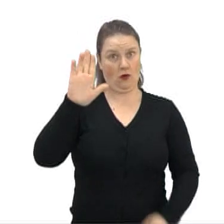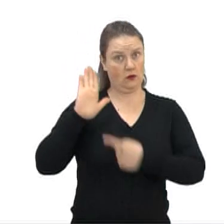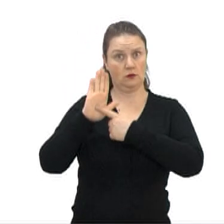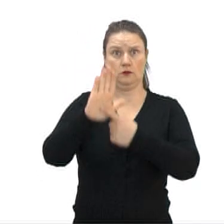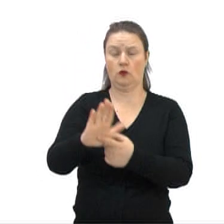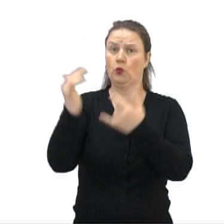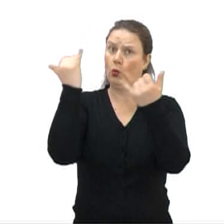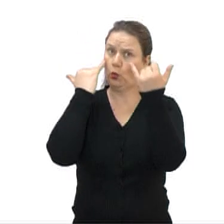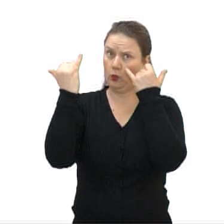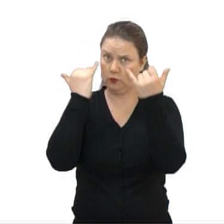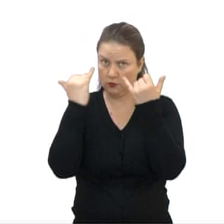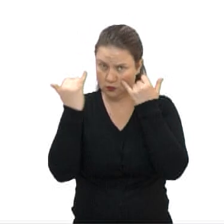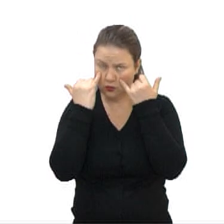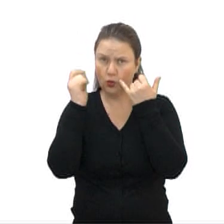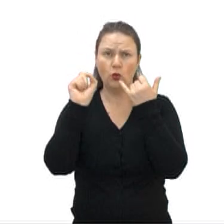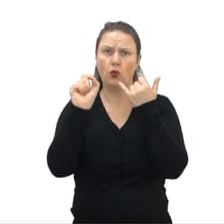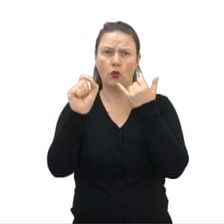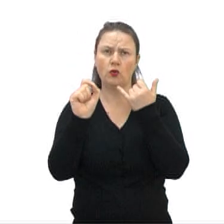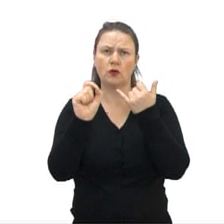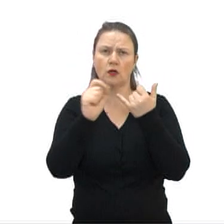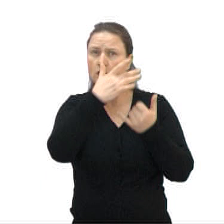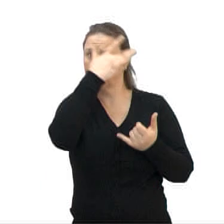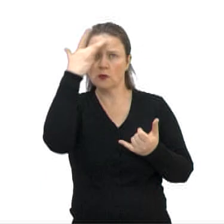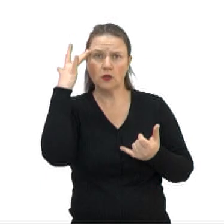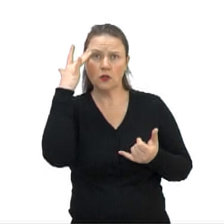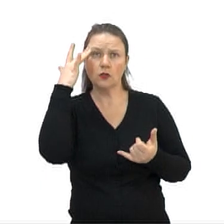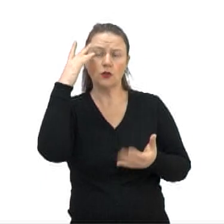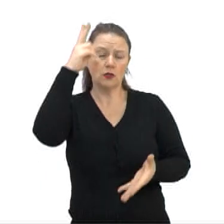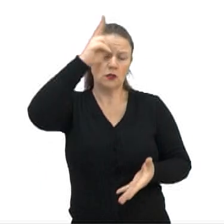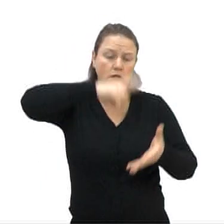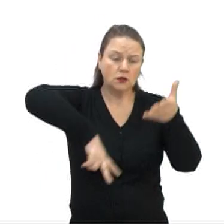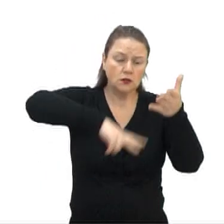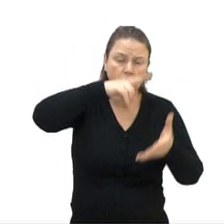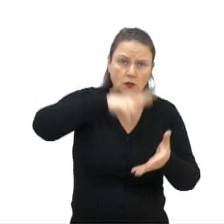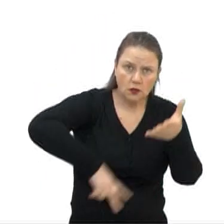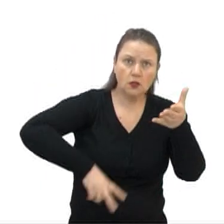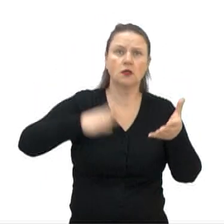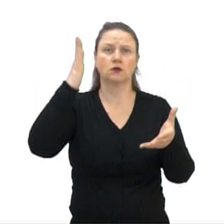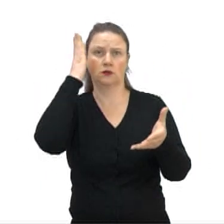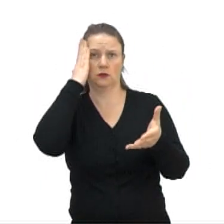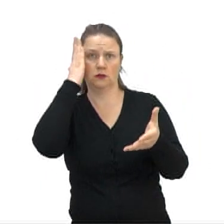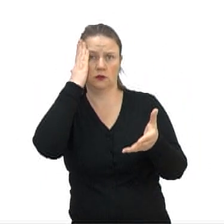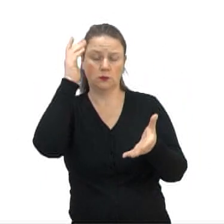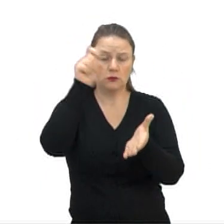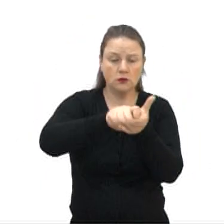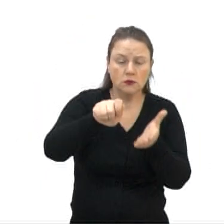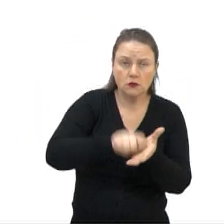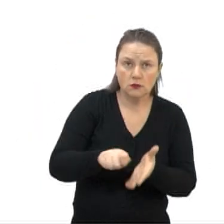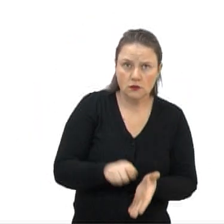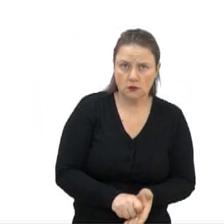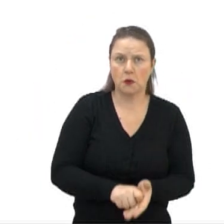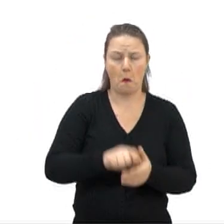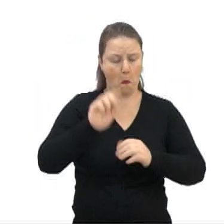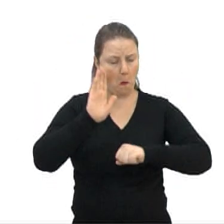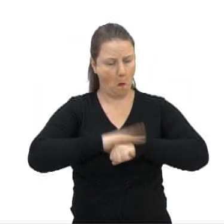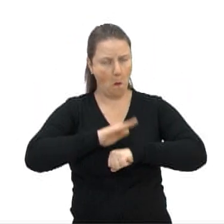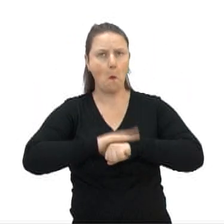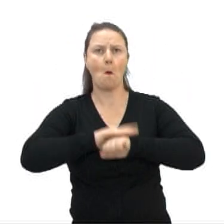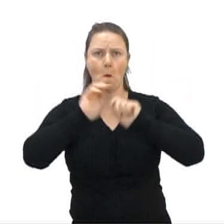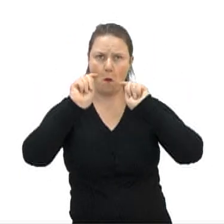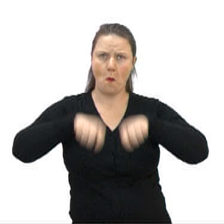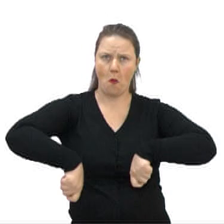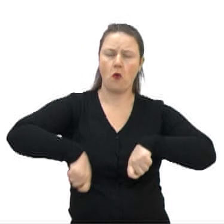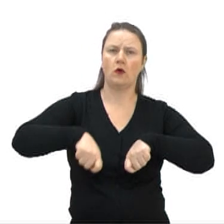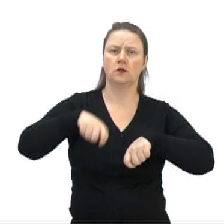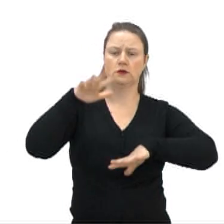a informação. Alfabetismo funcional significa que a pessoa é alfabetizada. Ela tem as competências de leitura,